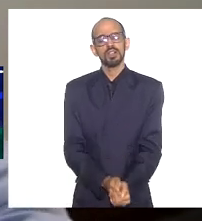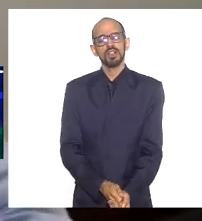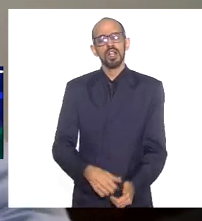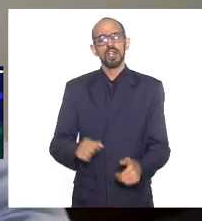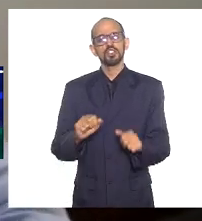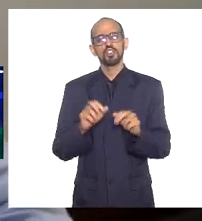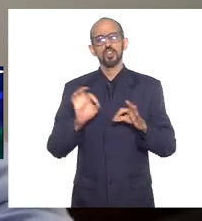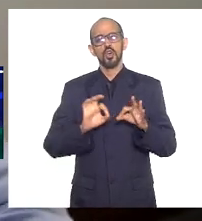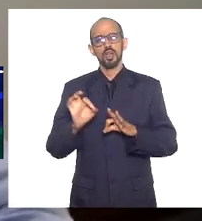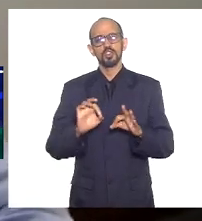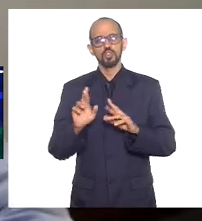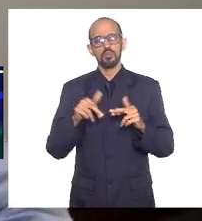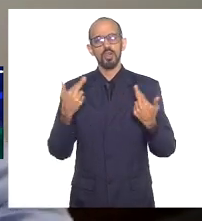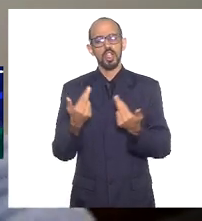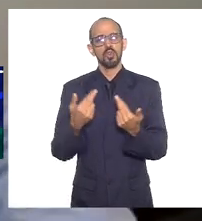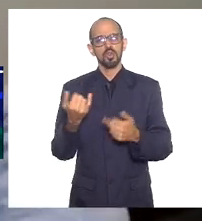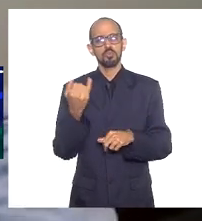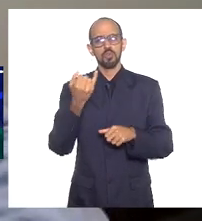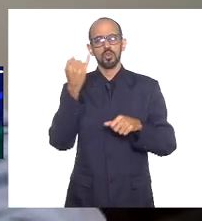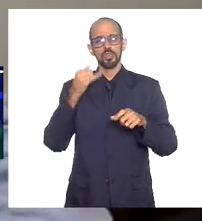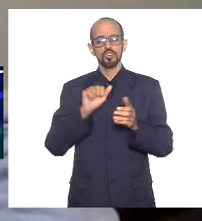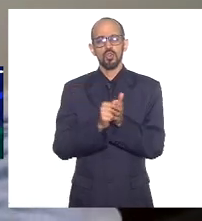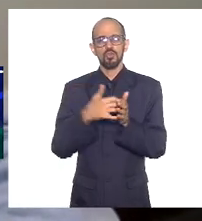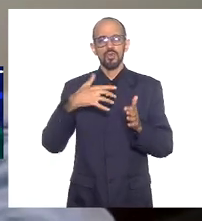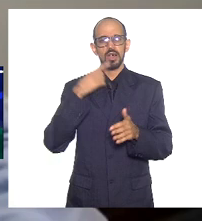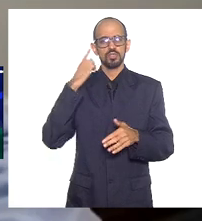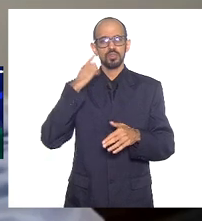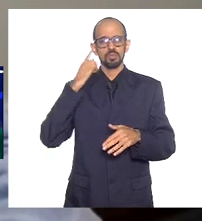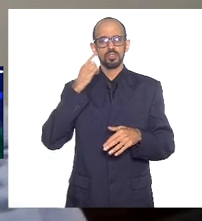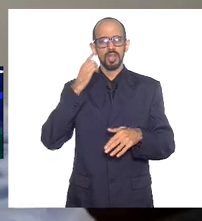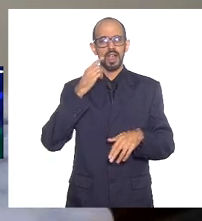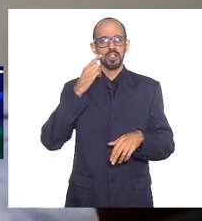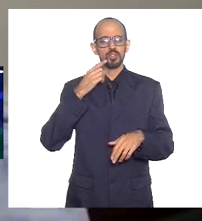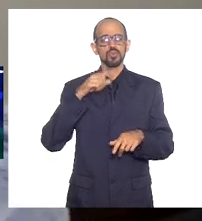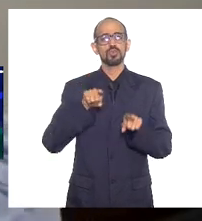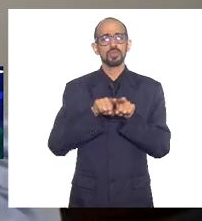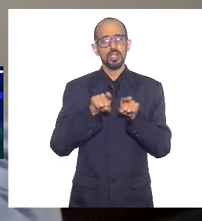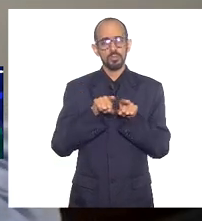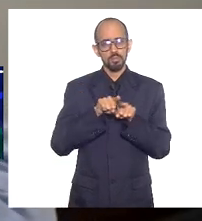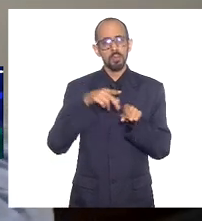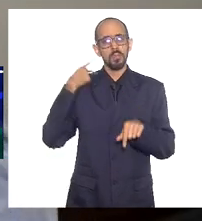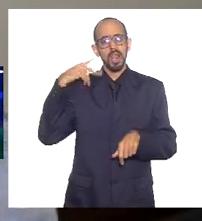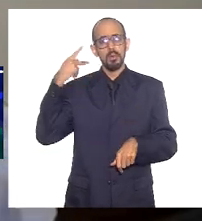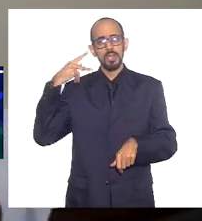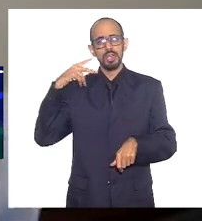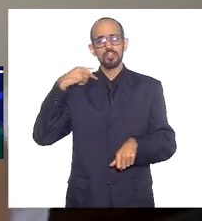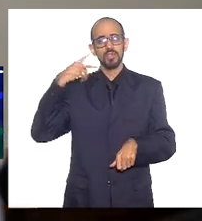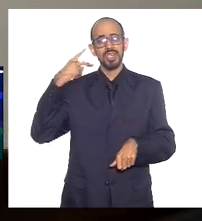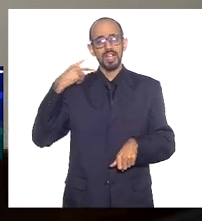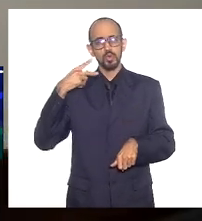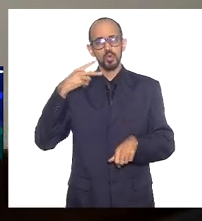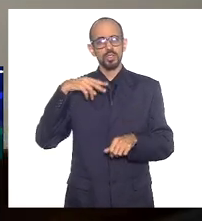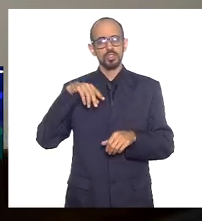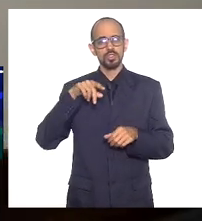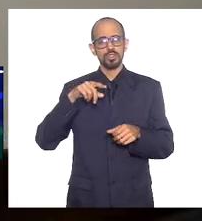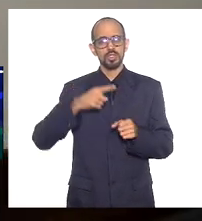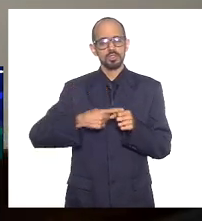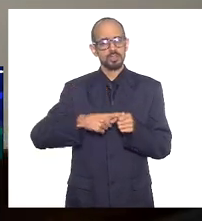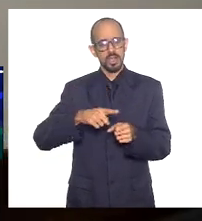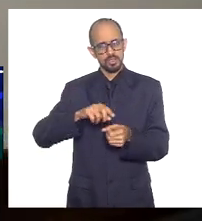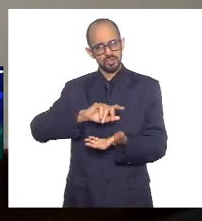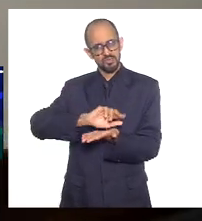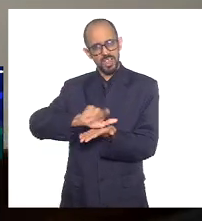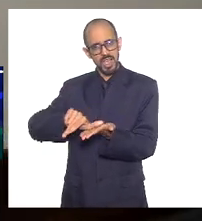importante com vários parlamentares municipais estaduais e federais do Rio de Janeiro e além é claro sobretudo